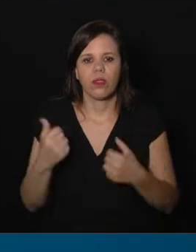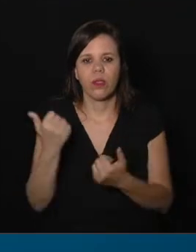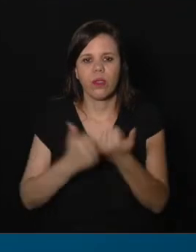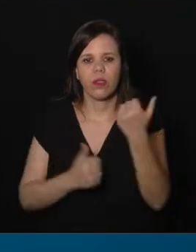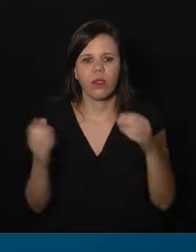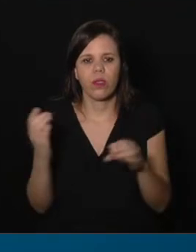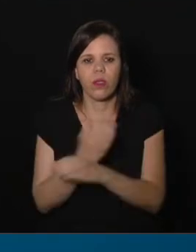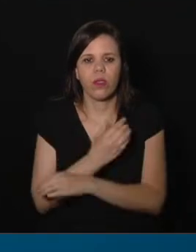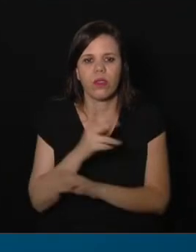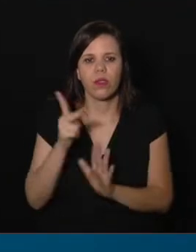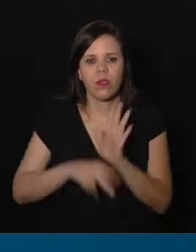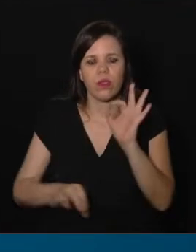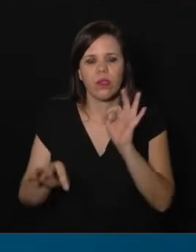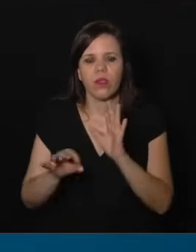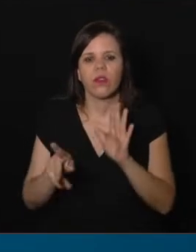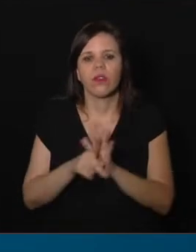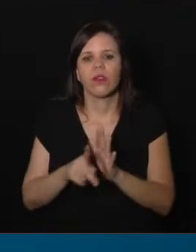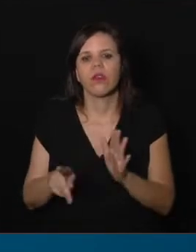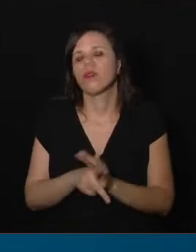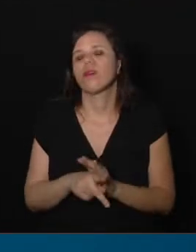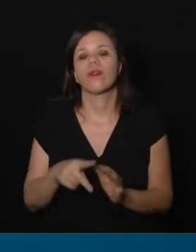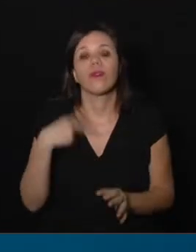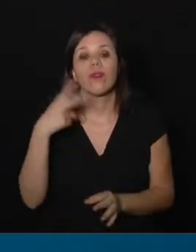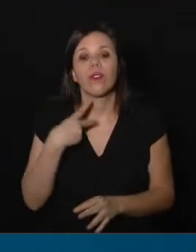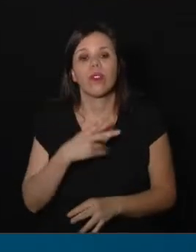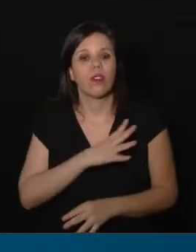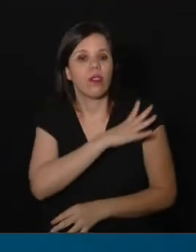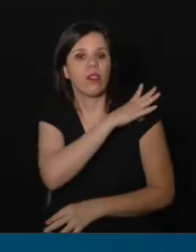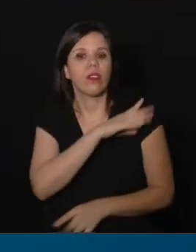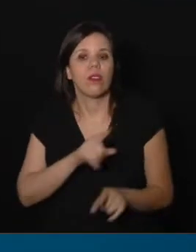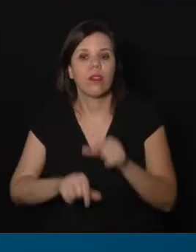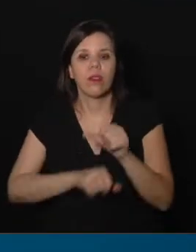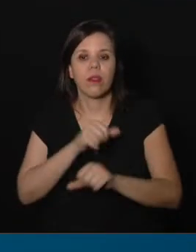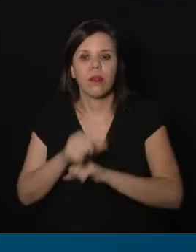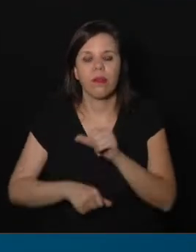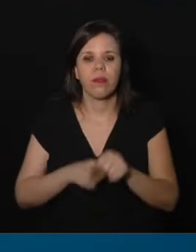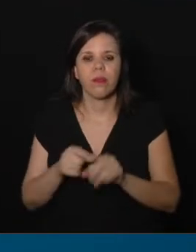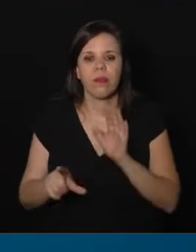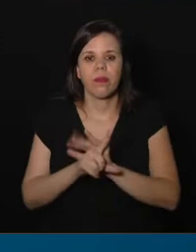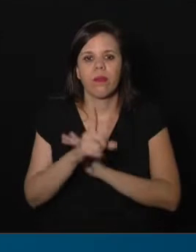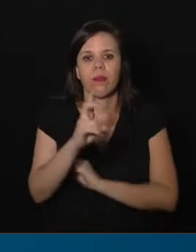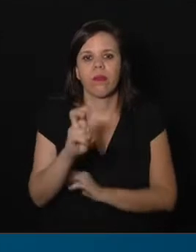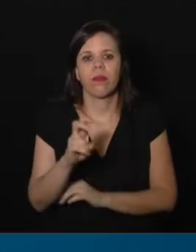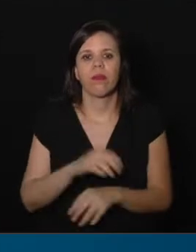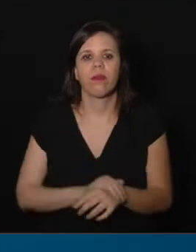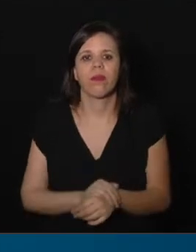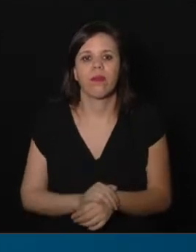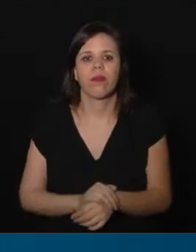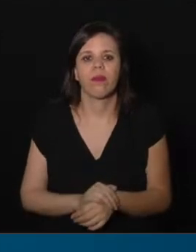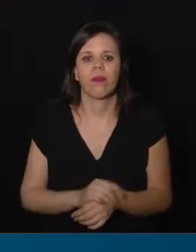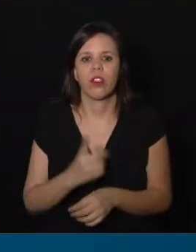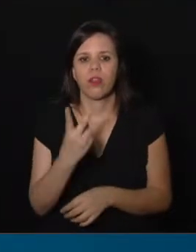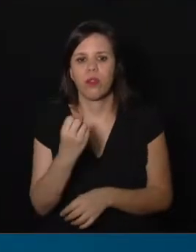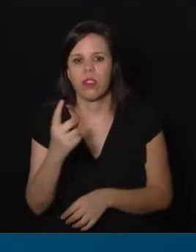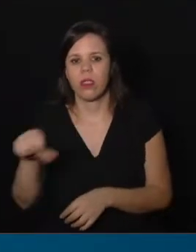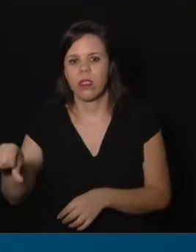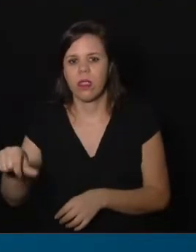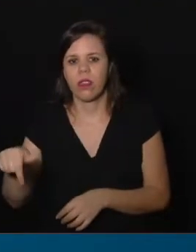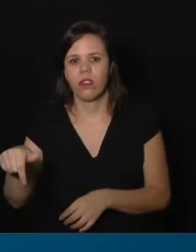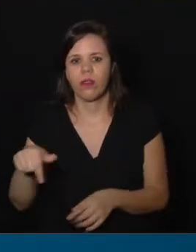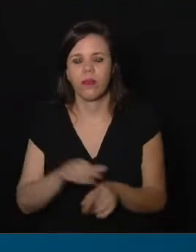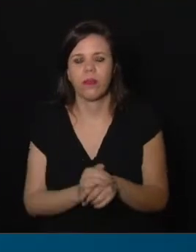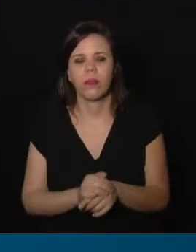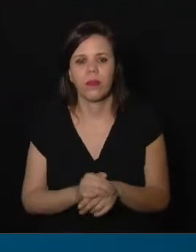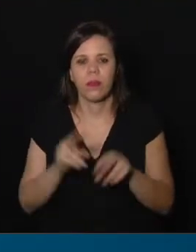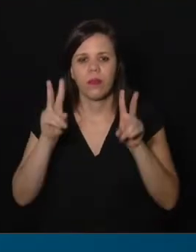total ao projeto de lei do vereador Tenente Santini, que altera a Lei 15.539 de 2017. Ele trata